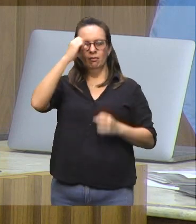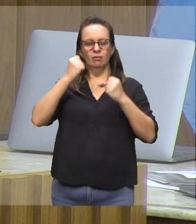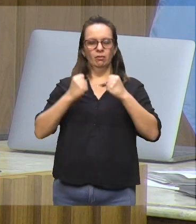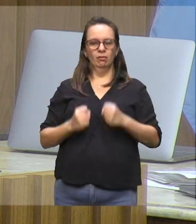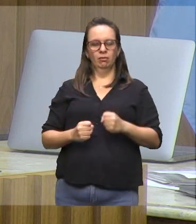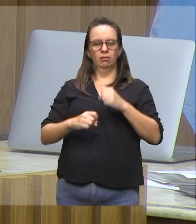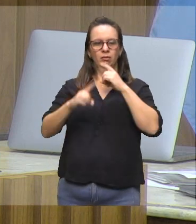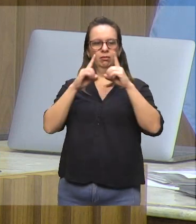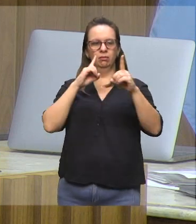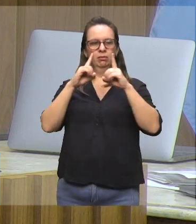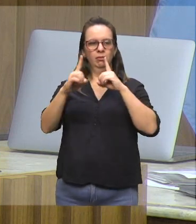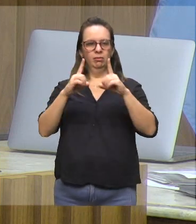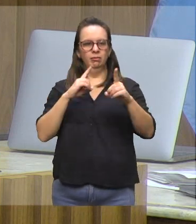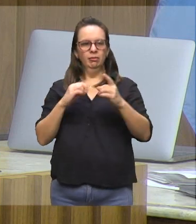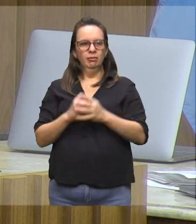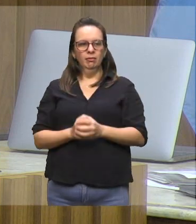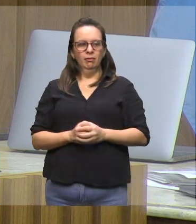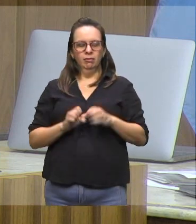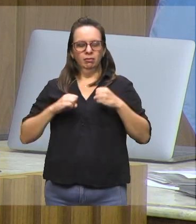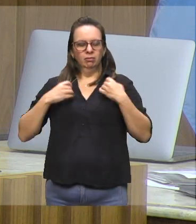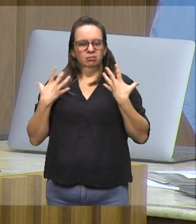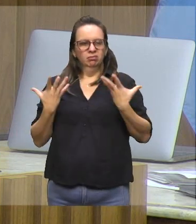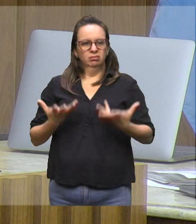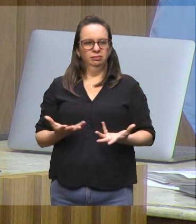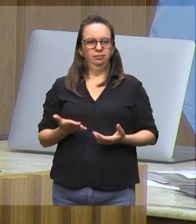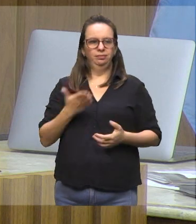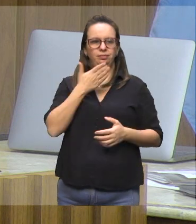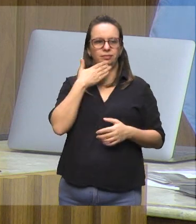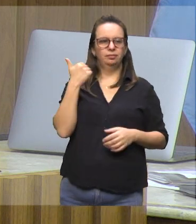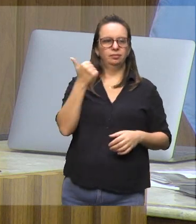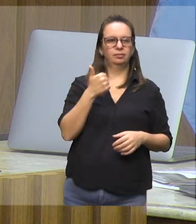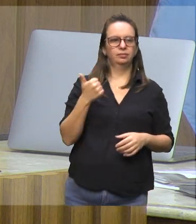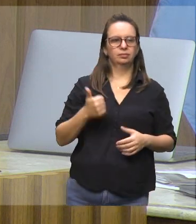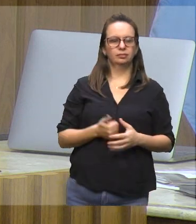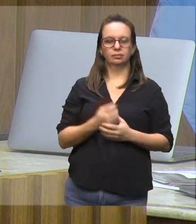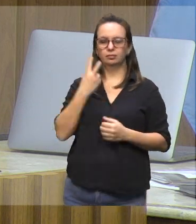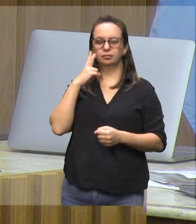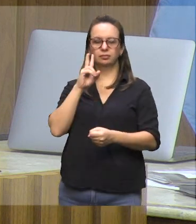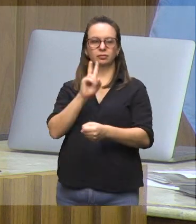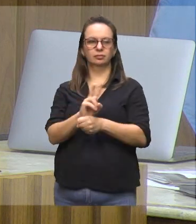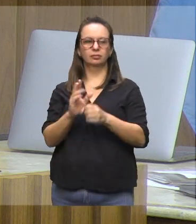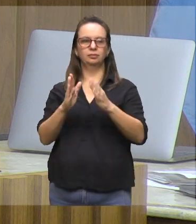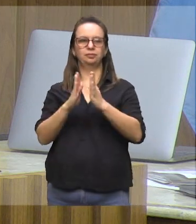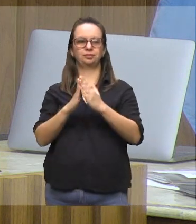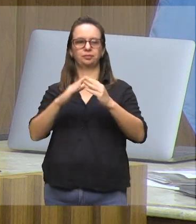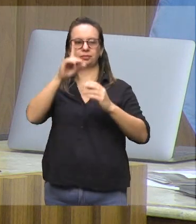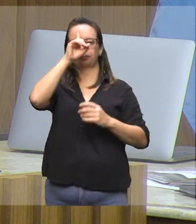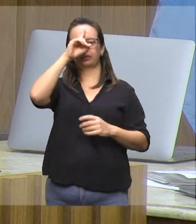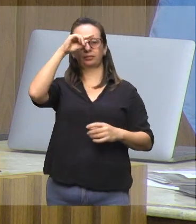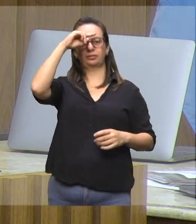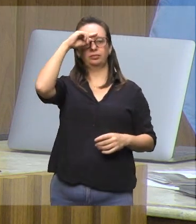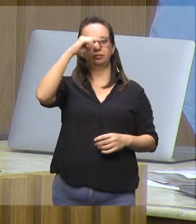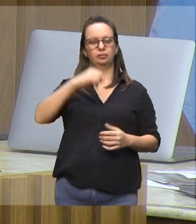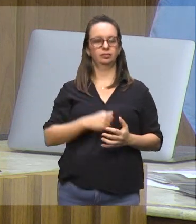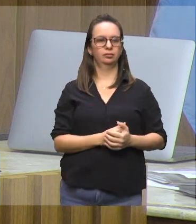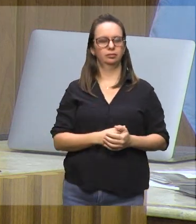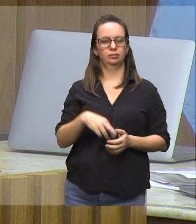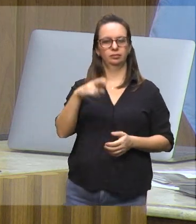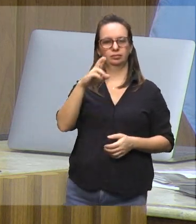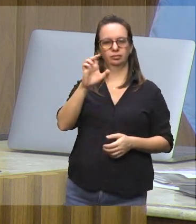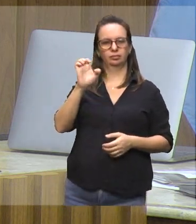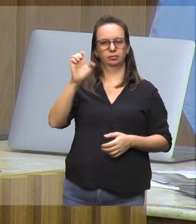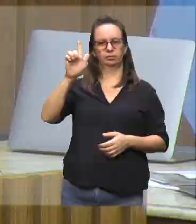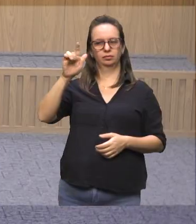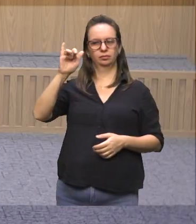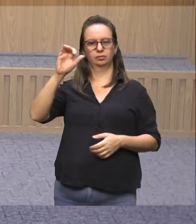discutir, debater qual que é a melhor estratégia de gerenciamento do Hospital Regional para a nossa cidade. Obrigado, senhor presidente. Com